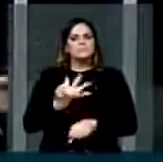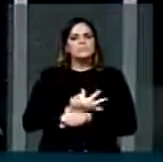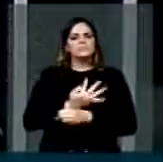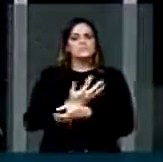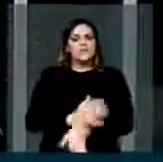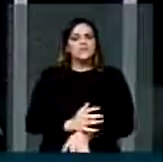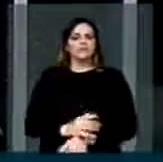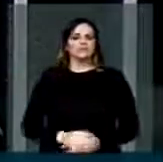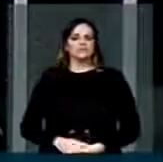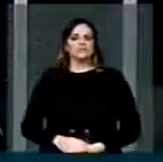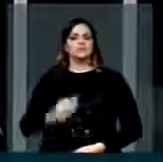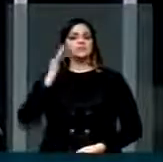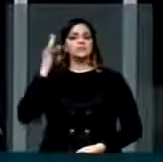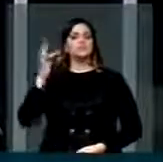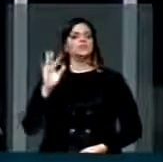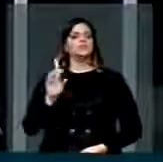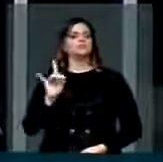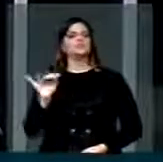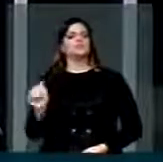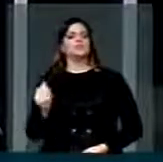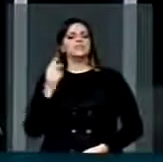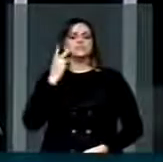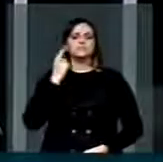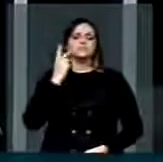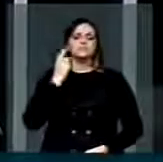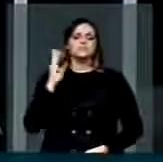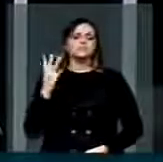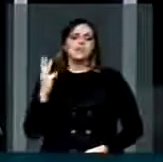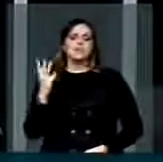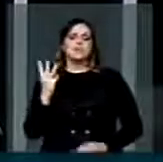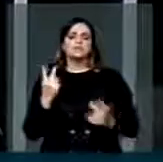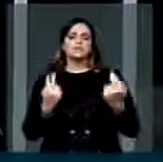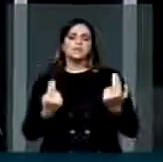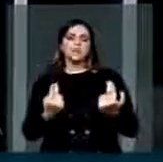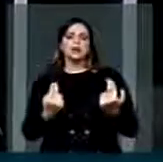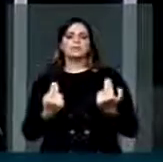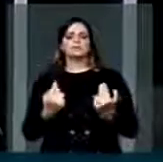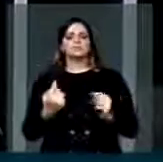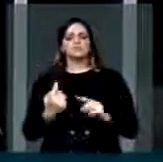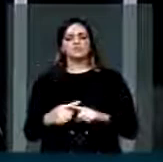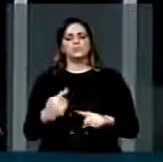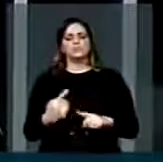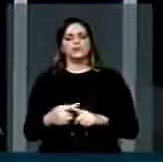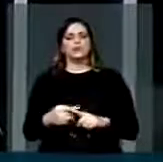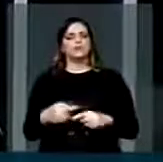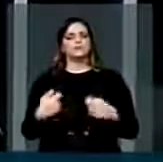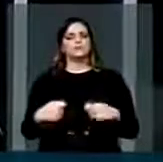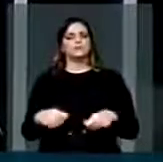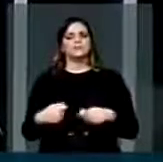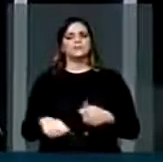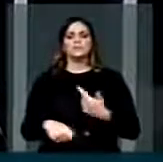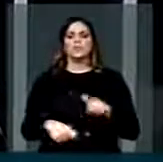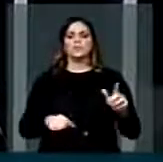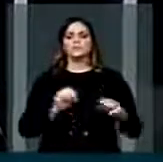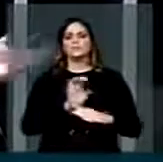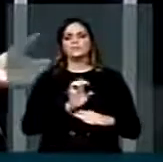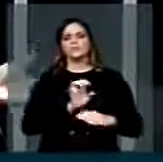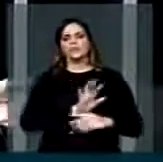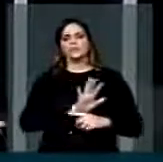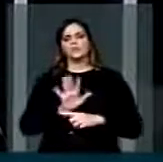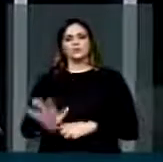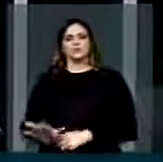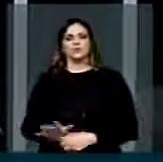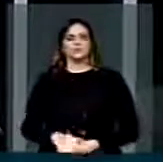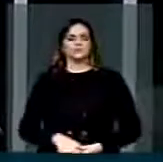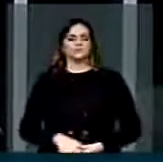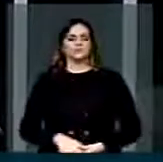Espero que o Maranhão um dia consiga, com as suas riquezas naturais, superar essa dependência que tem de estado seco como o Ceará, mas que